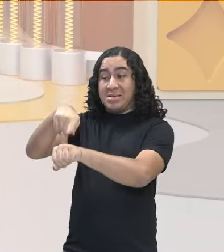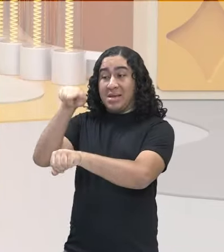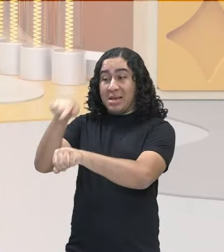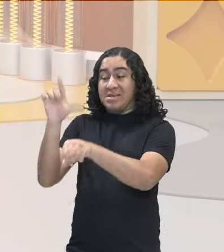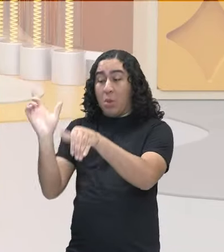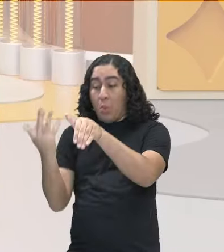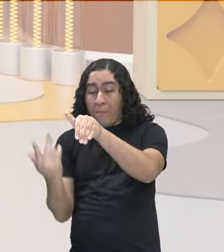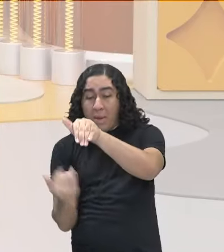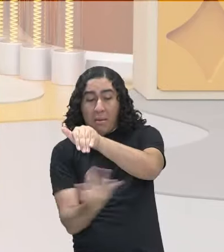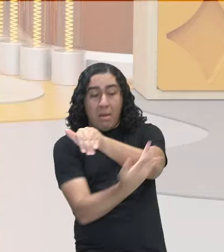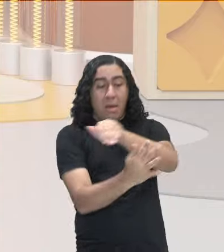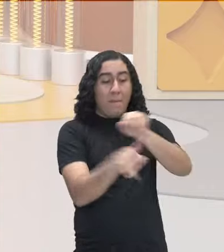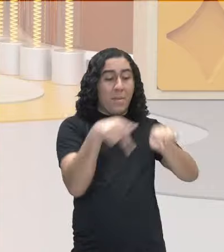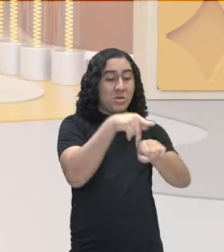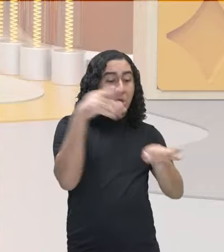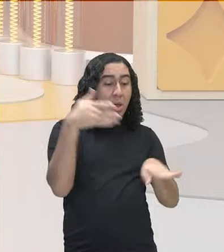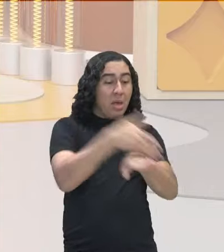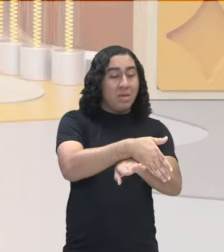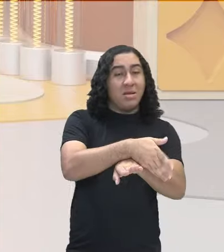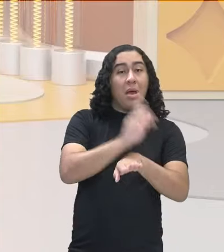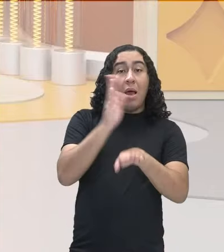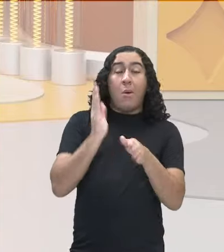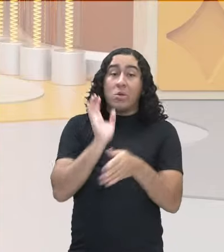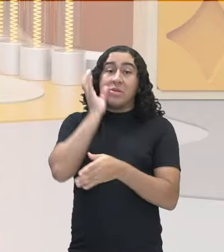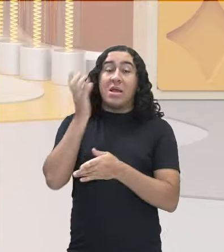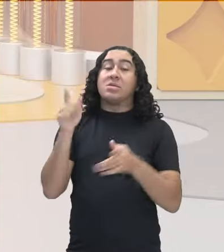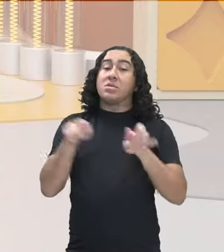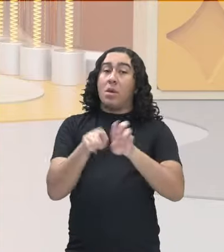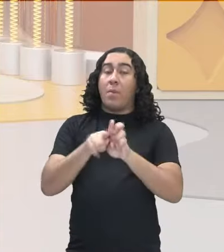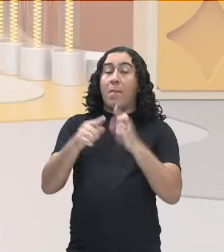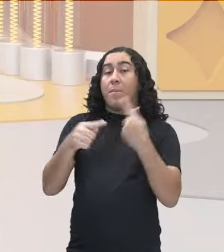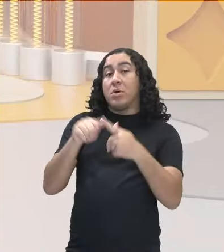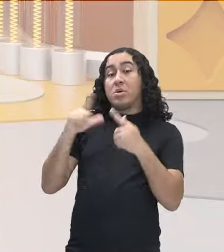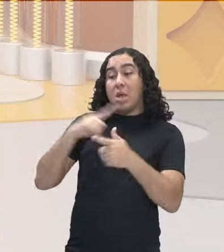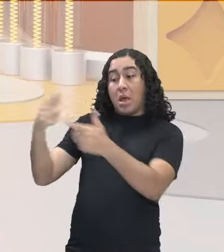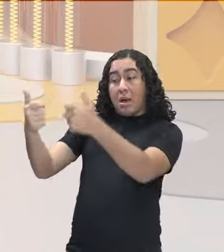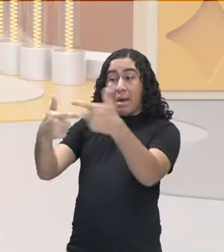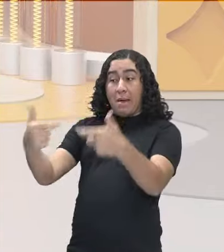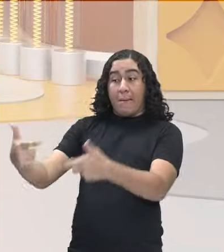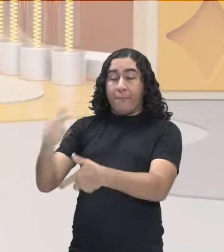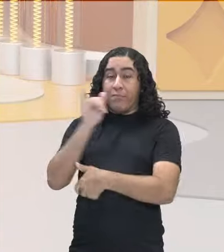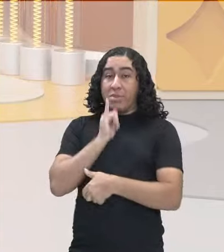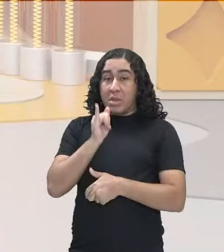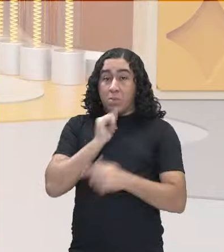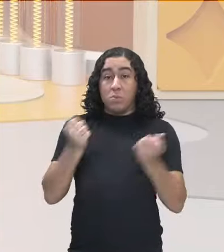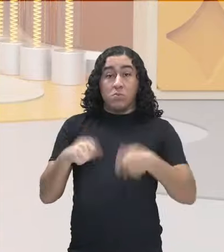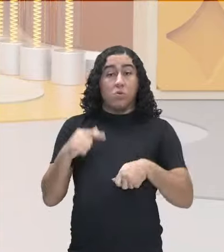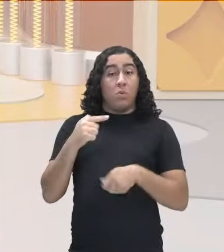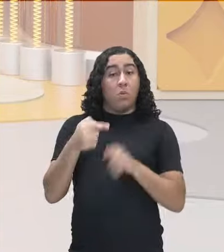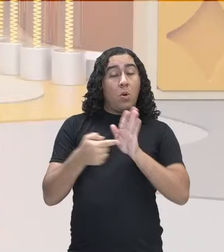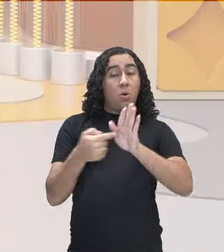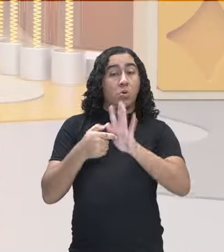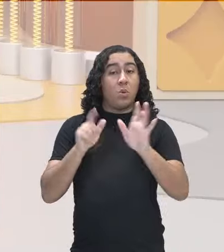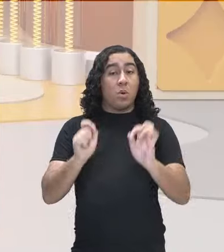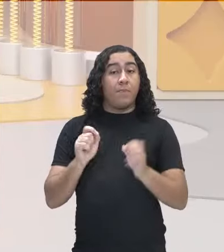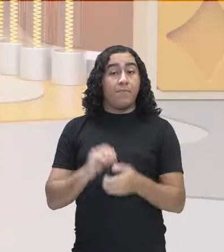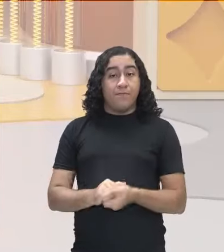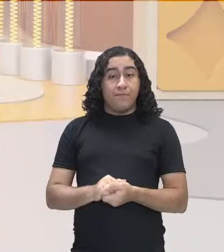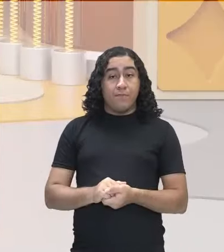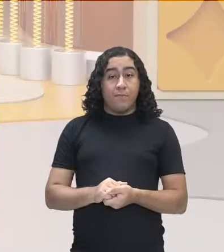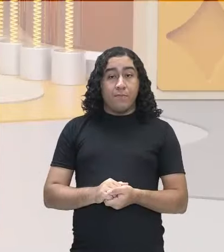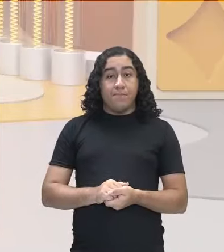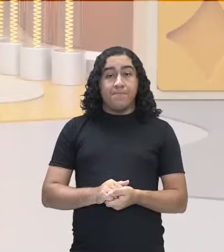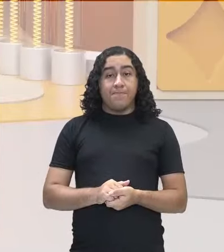o outro acontecem em especial em decorrência da Guerra um exemplo que eu posso citar para vocês é a questão da Guerra lá